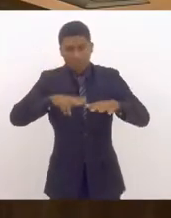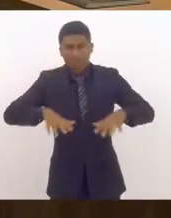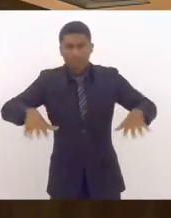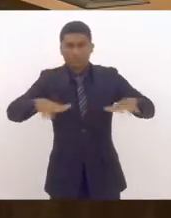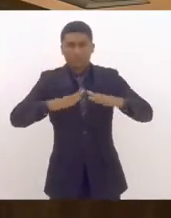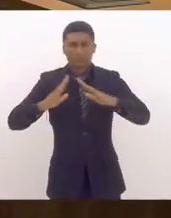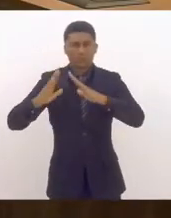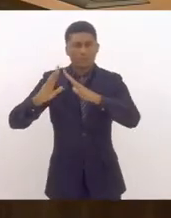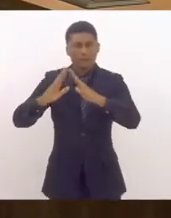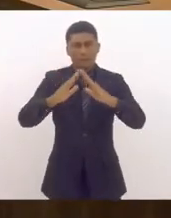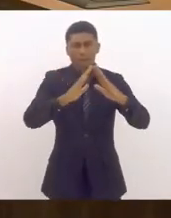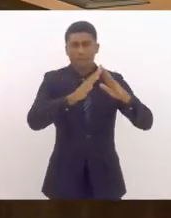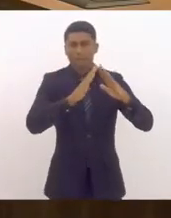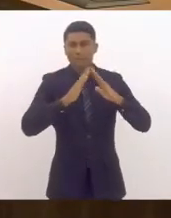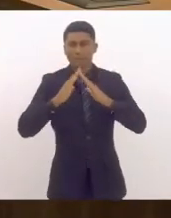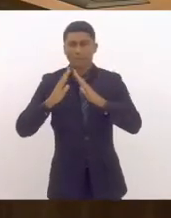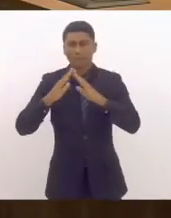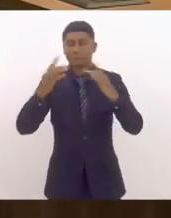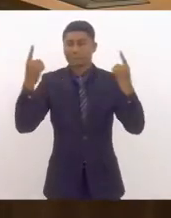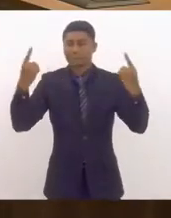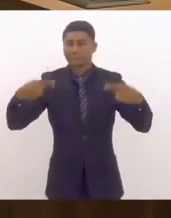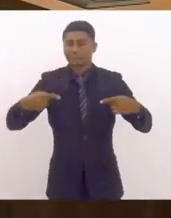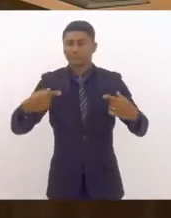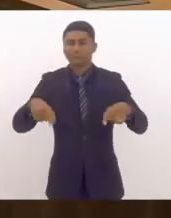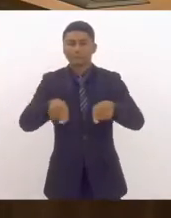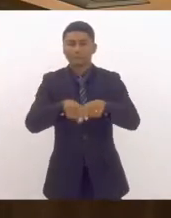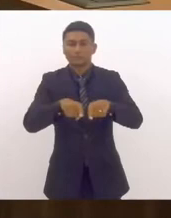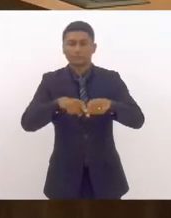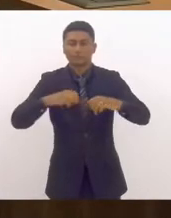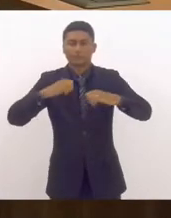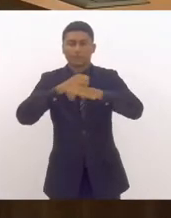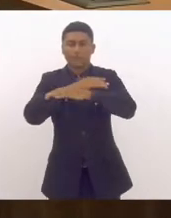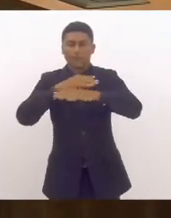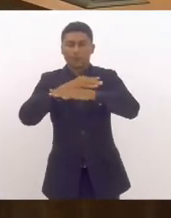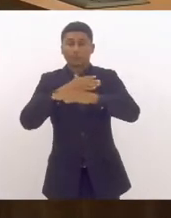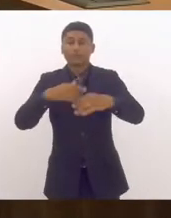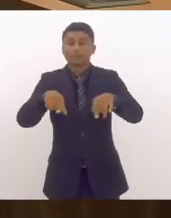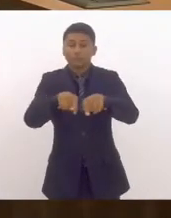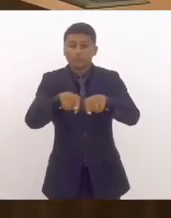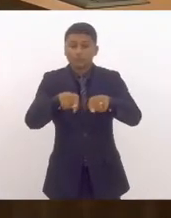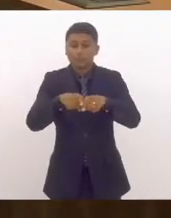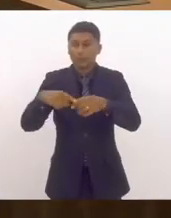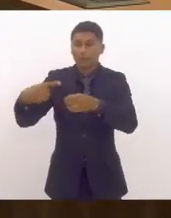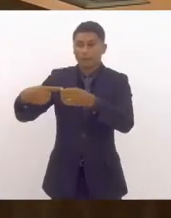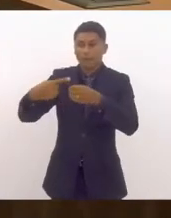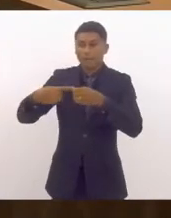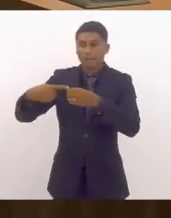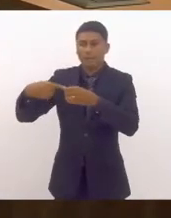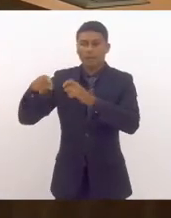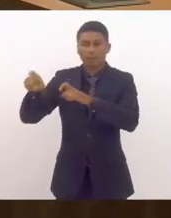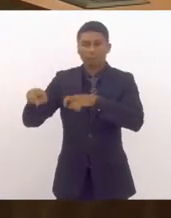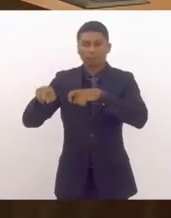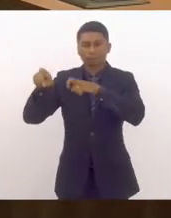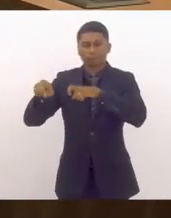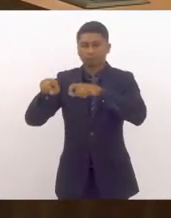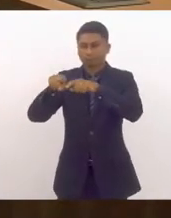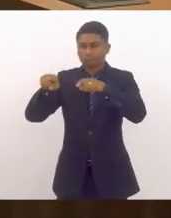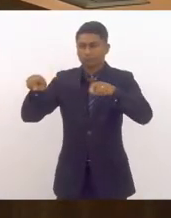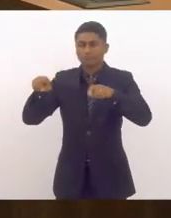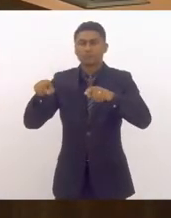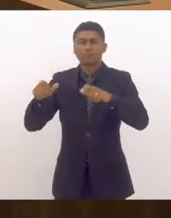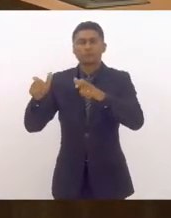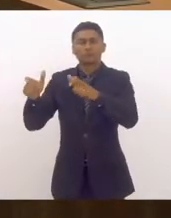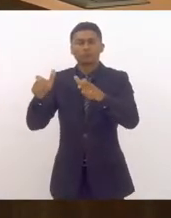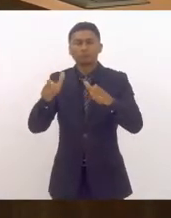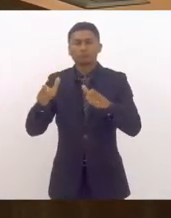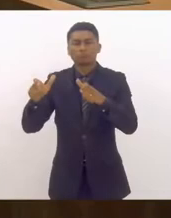mas quando falamos da nossa região metropolitana e do nosso interior como um todo, falamos de habitação em áreas de risco do